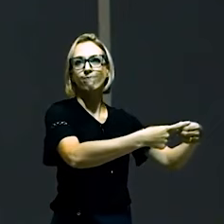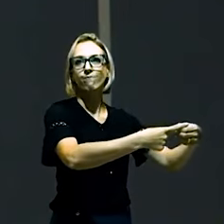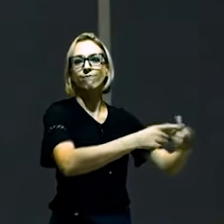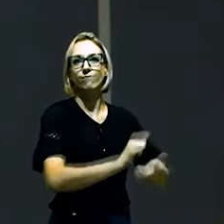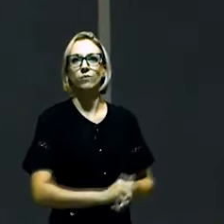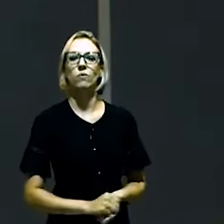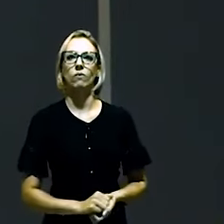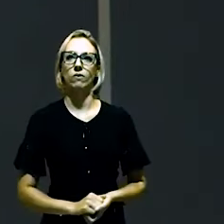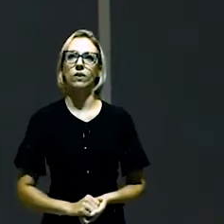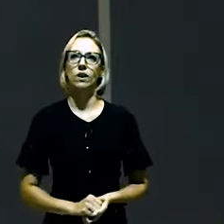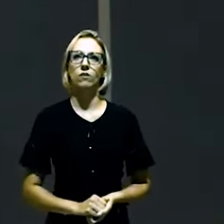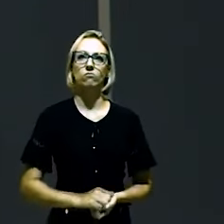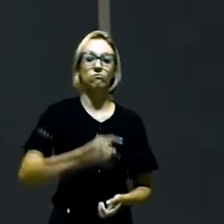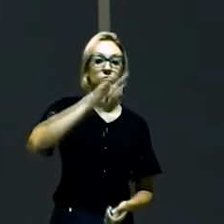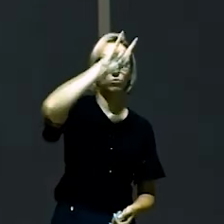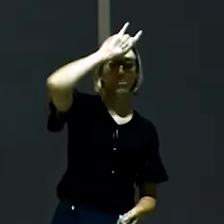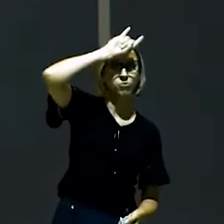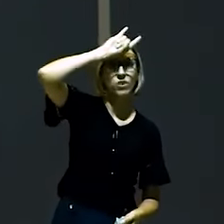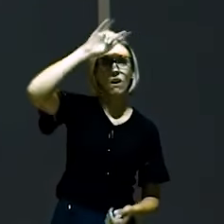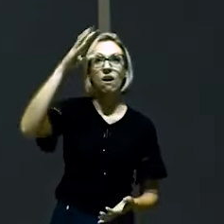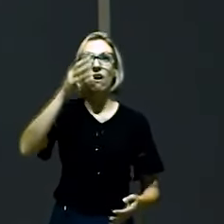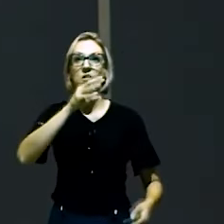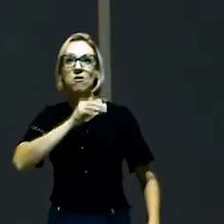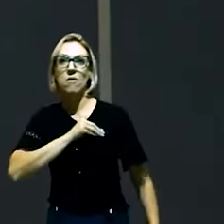Vai se rendendo a pecados.